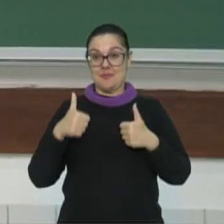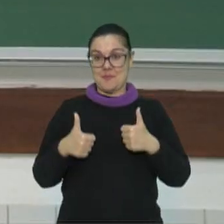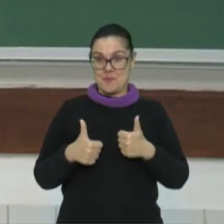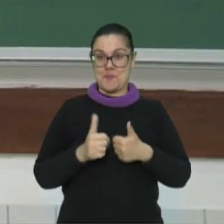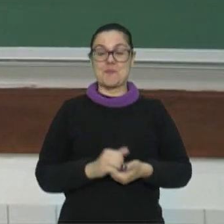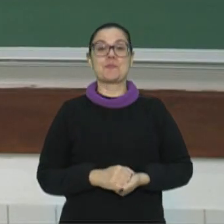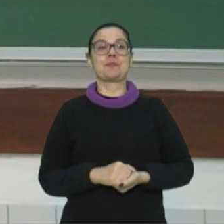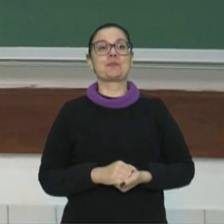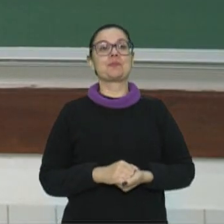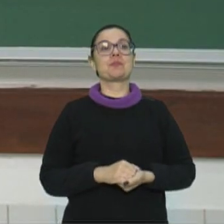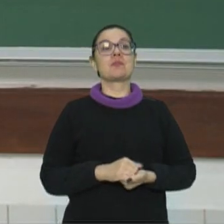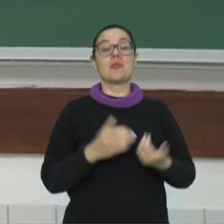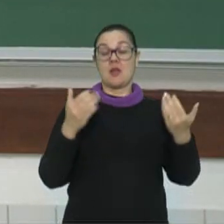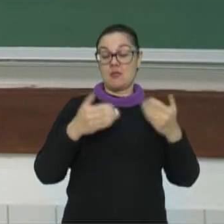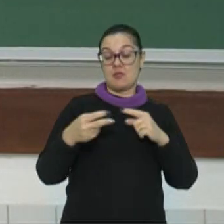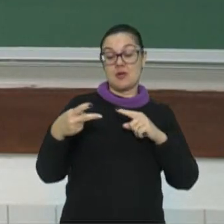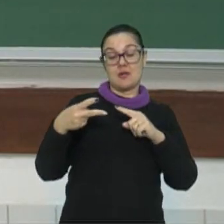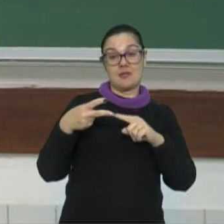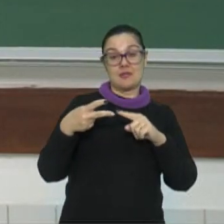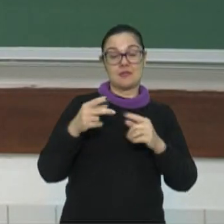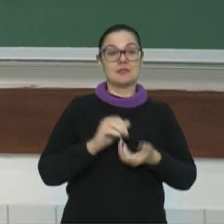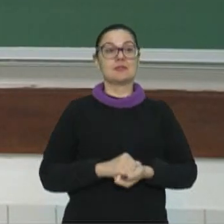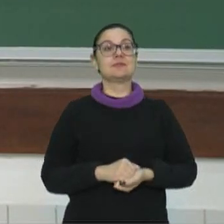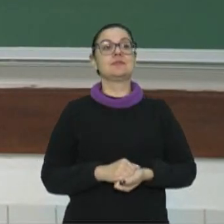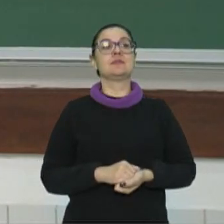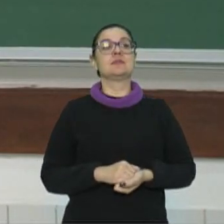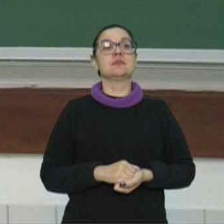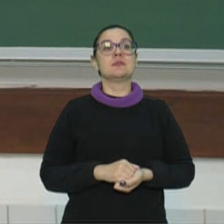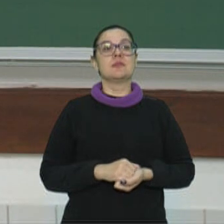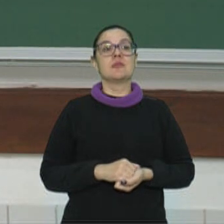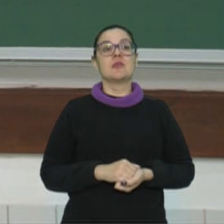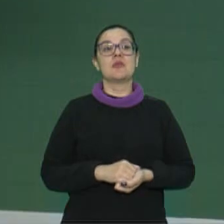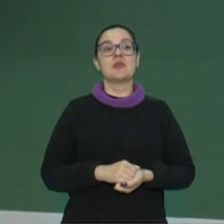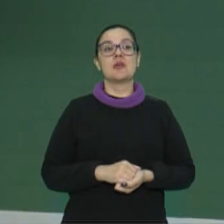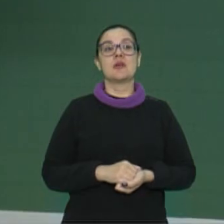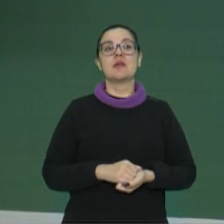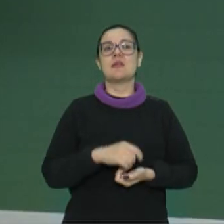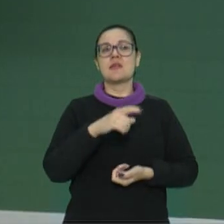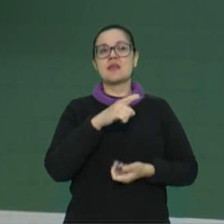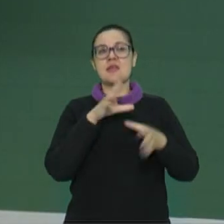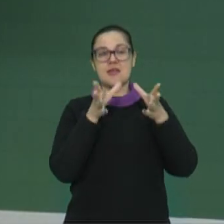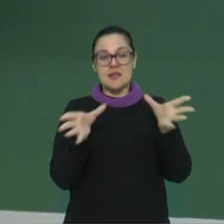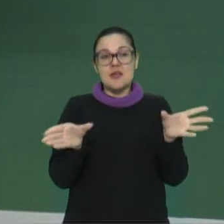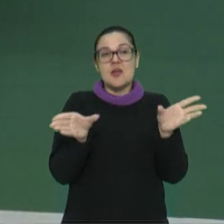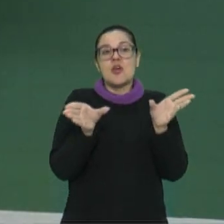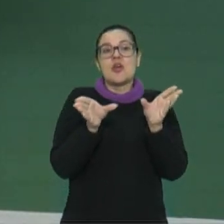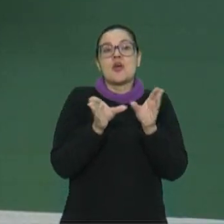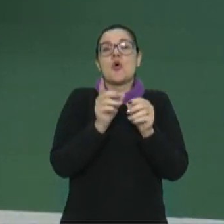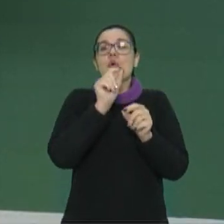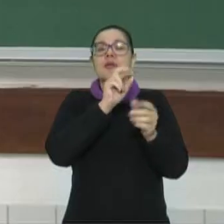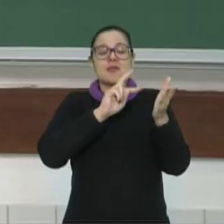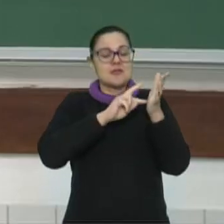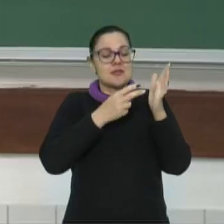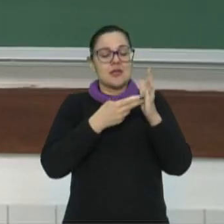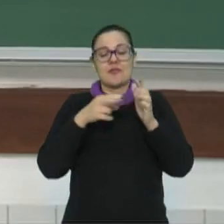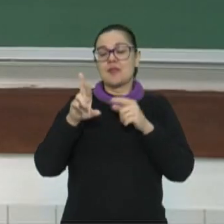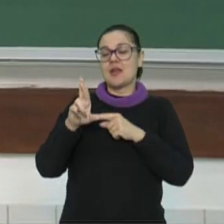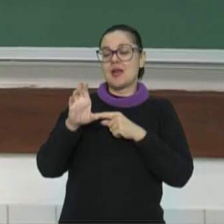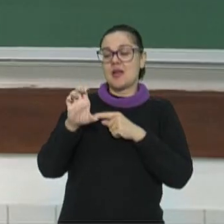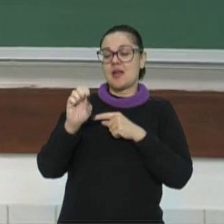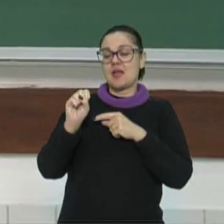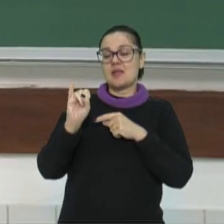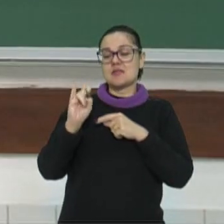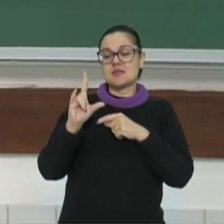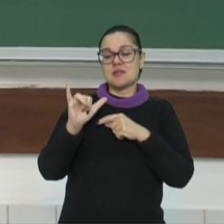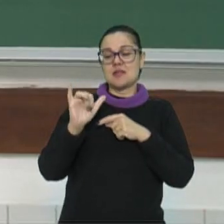bom? Verdadeiro. Exercício 2. Vamos para a nossa perguntinha? Em síntese, o que é ser resiliente?